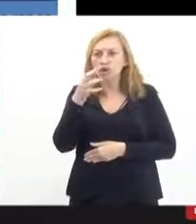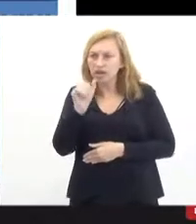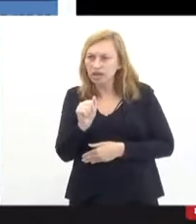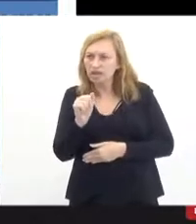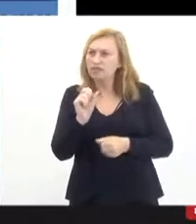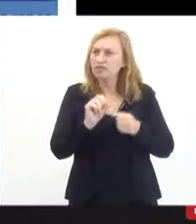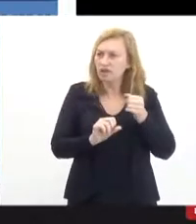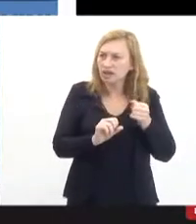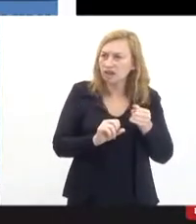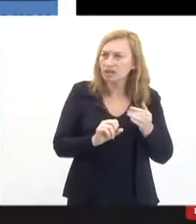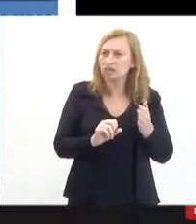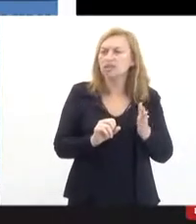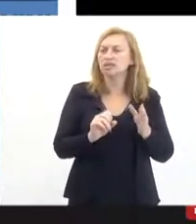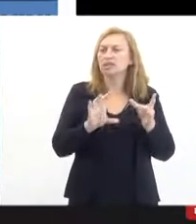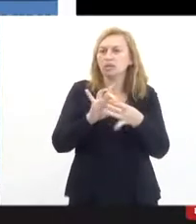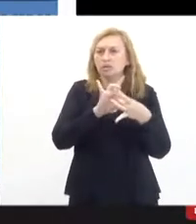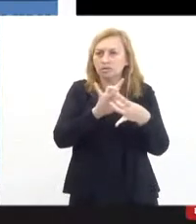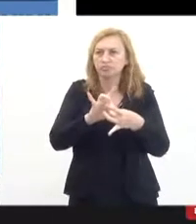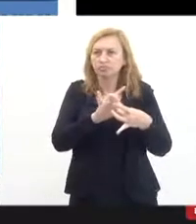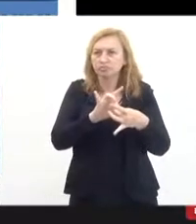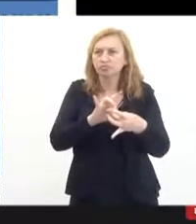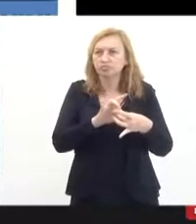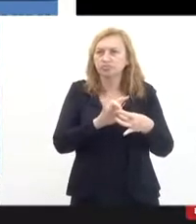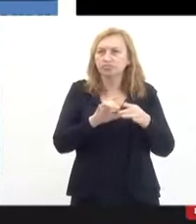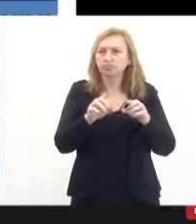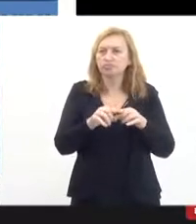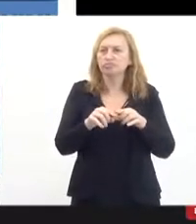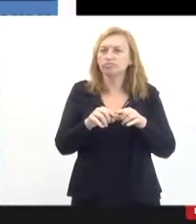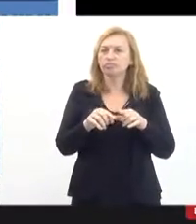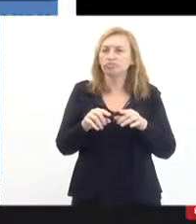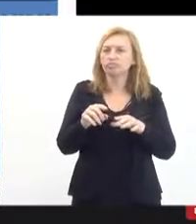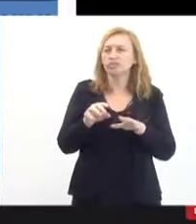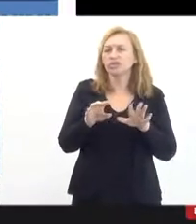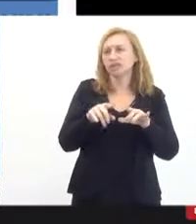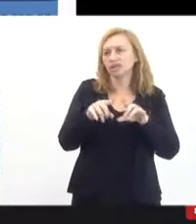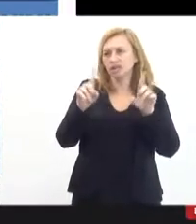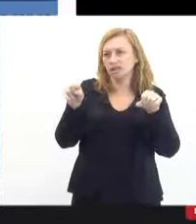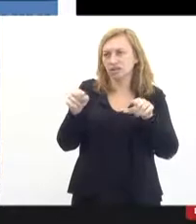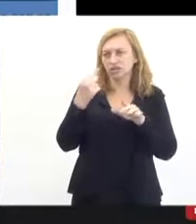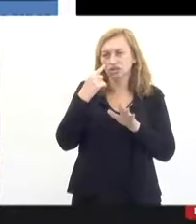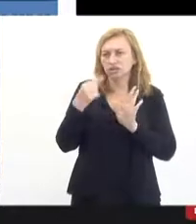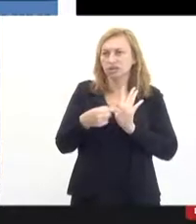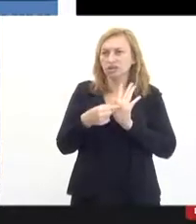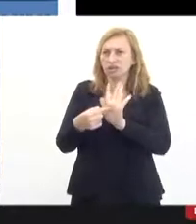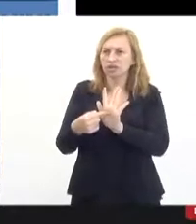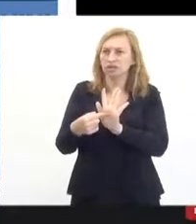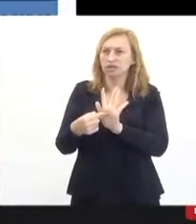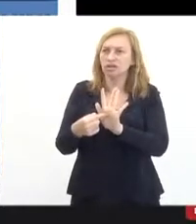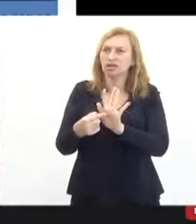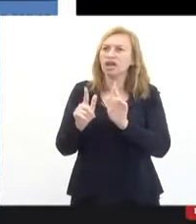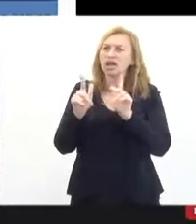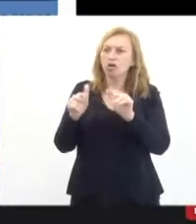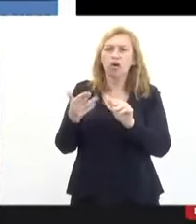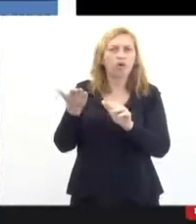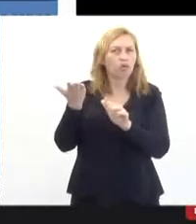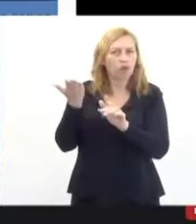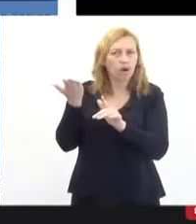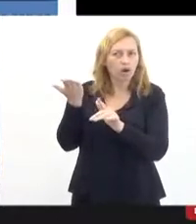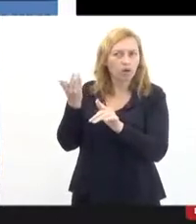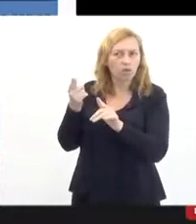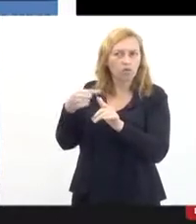critérios estabelecidos para a União. Esse quadro aqui, aquele mesmo outro anterior, a gente pintou aqui a parte em amarelo e depois em